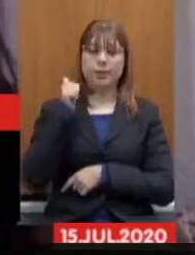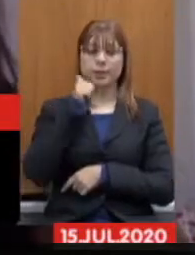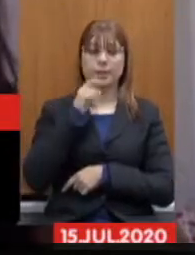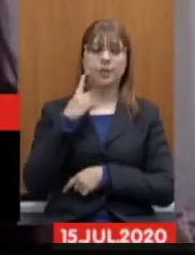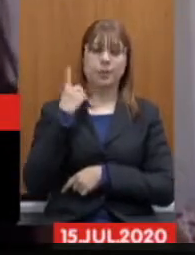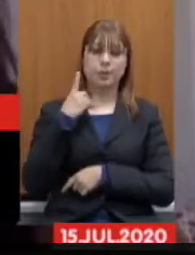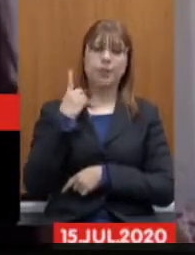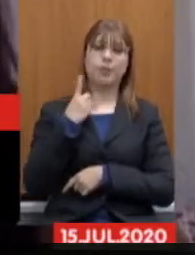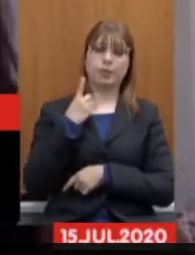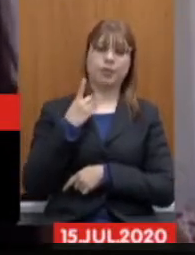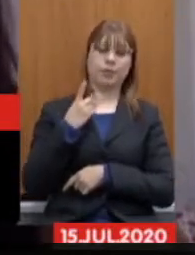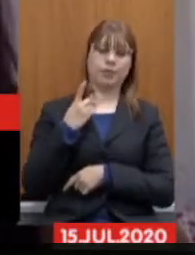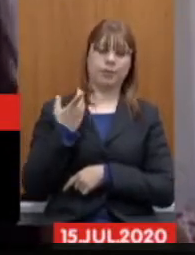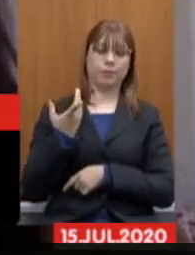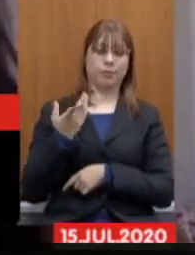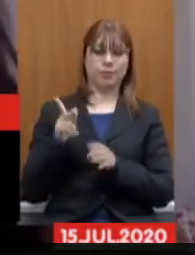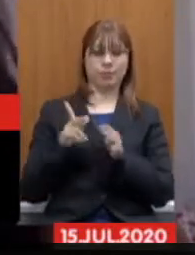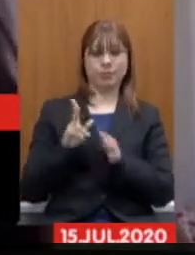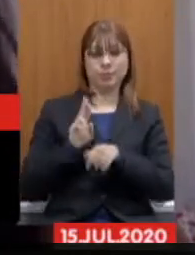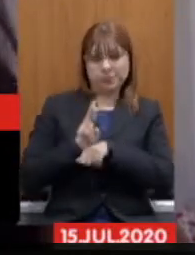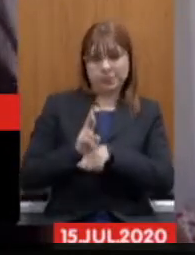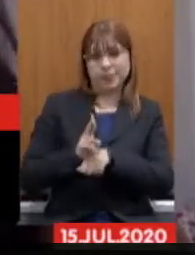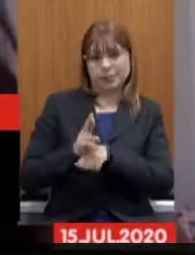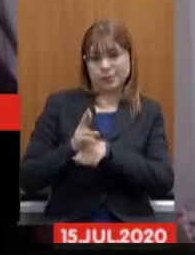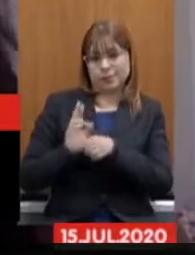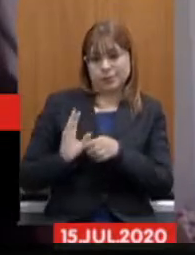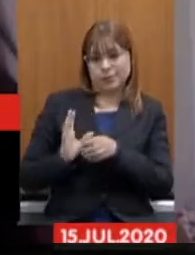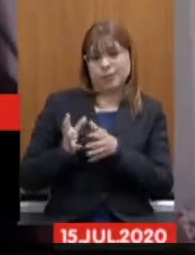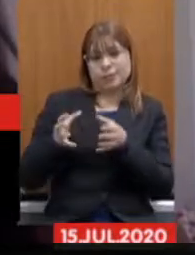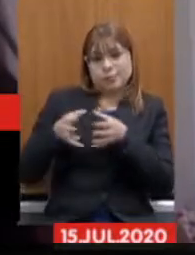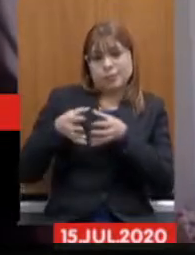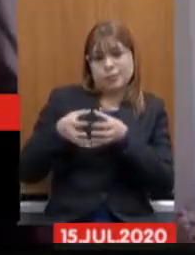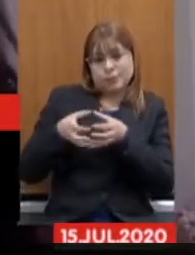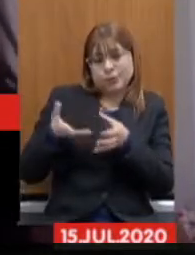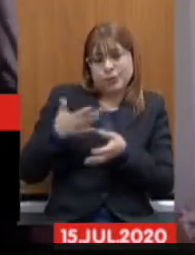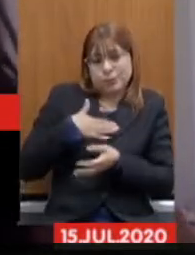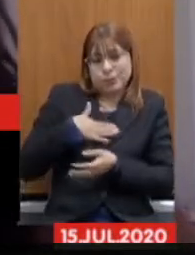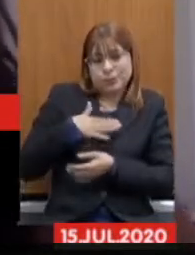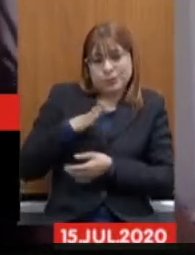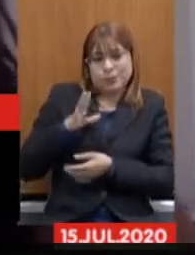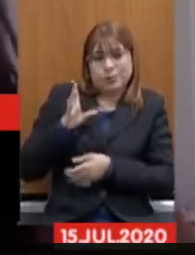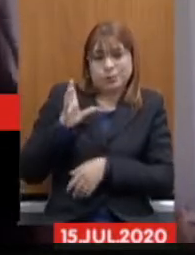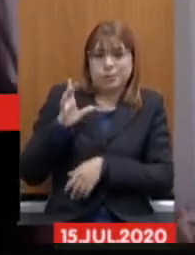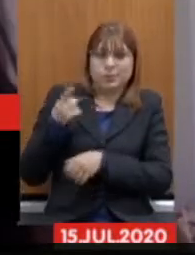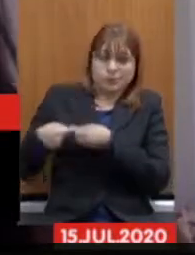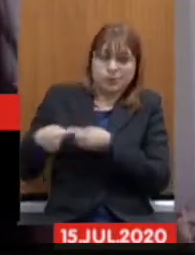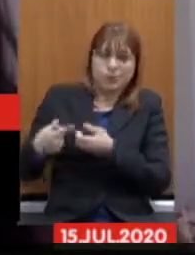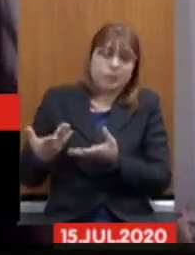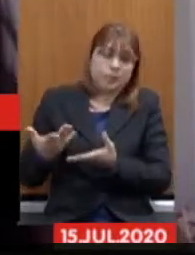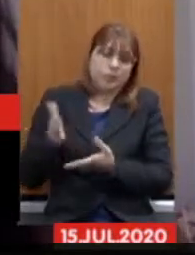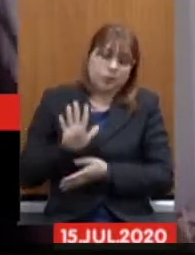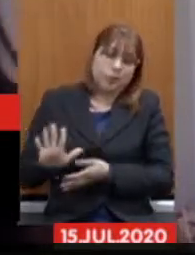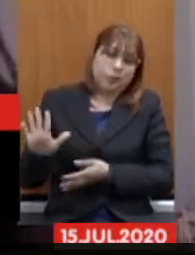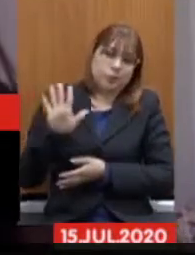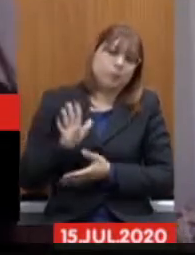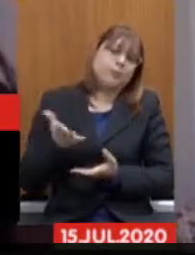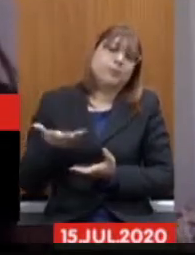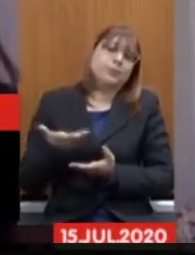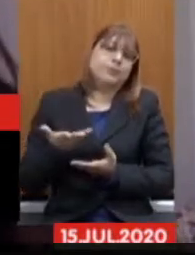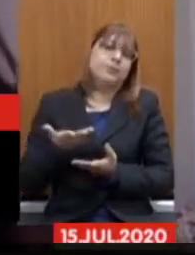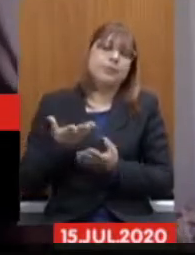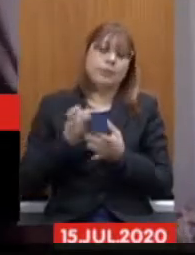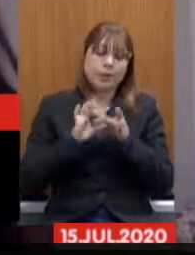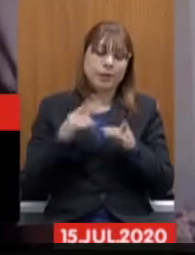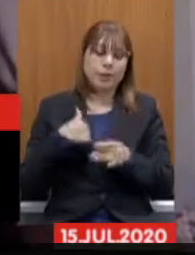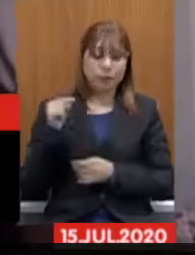da cidade onde eu estou te dizer que estamos muito felizes de estar aqui poder fazer o uso da palavra